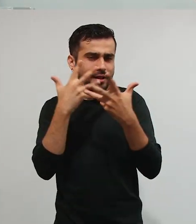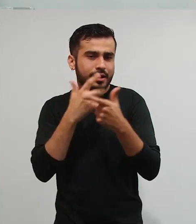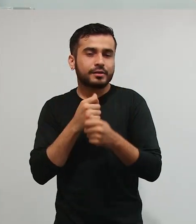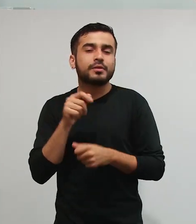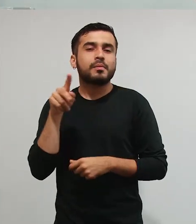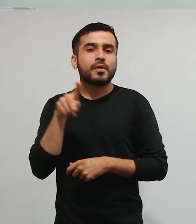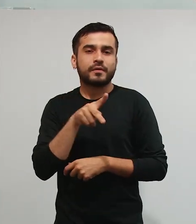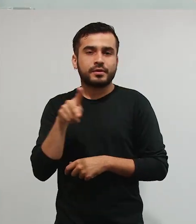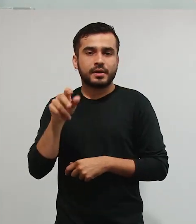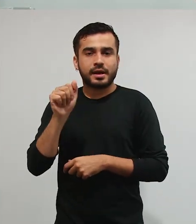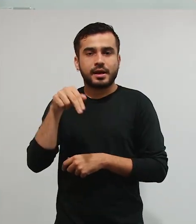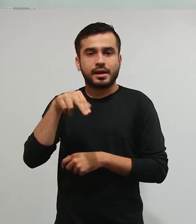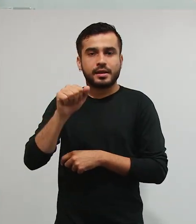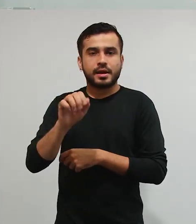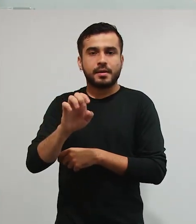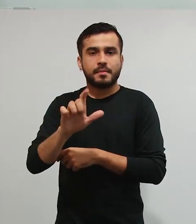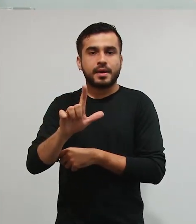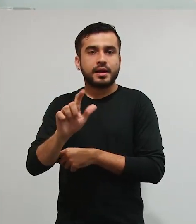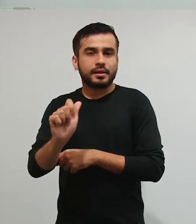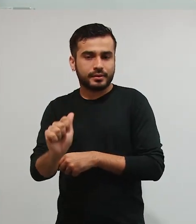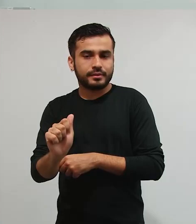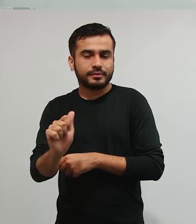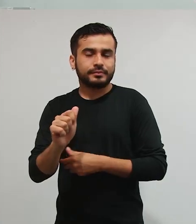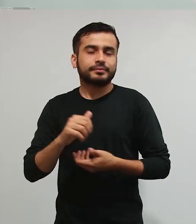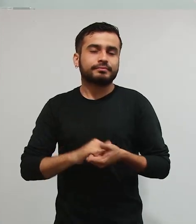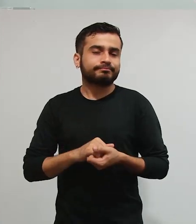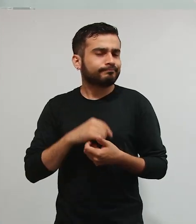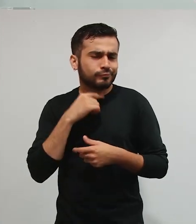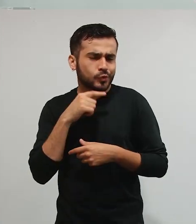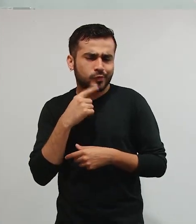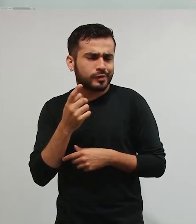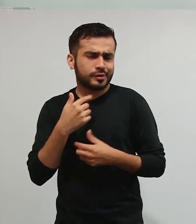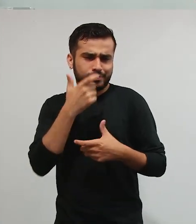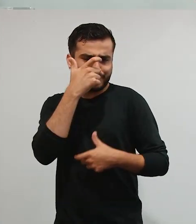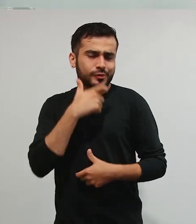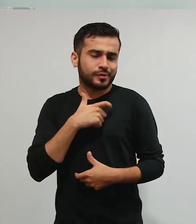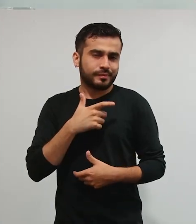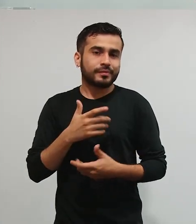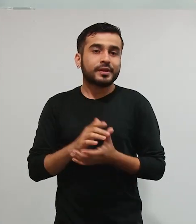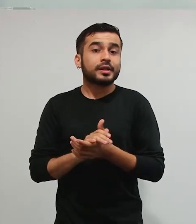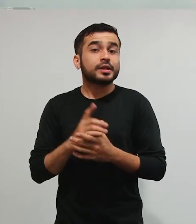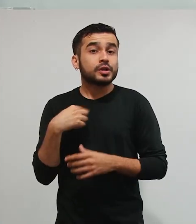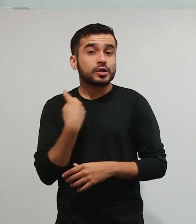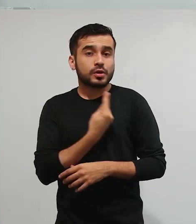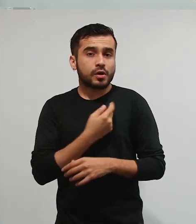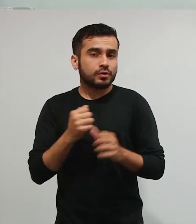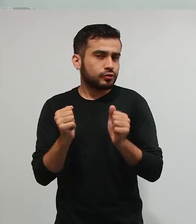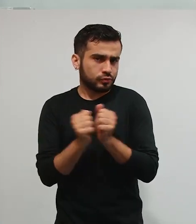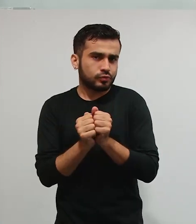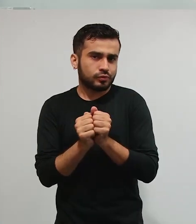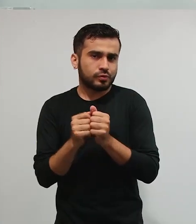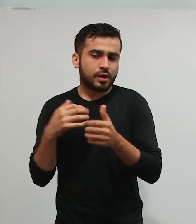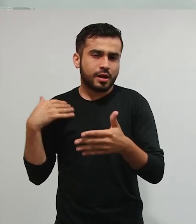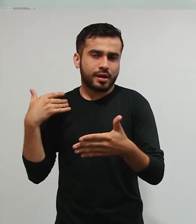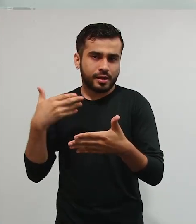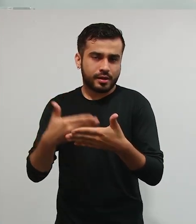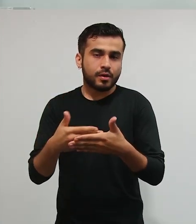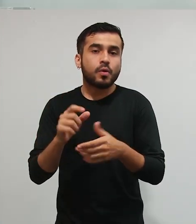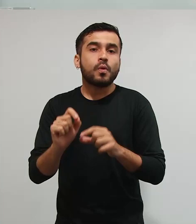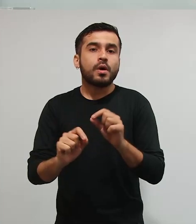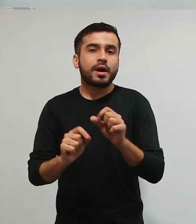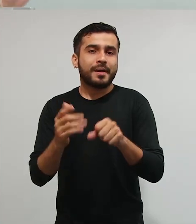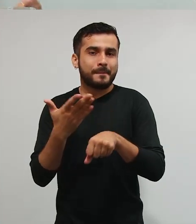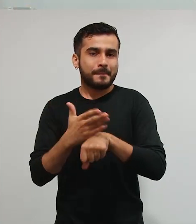sou professora Anabela, né? Não pode ter dúvida, né, Anabela? Sem dúvida nisso. E juntinhos estamos na jornada